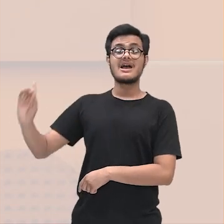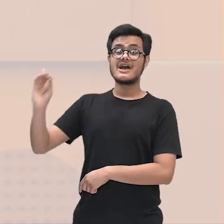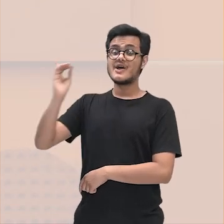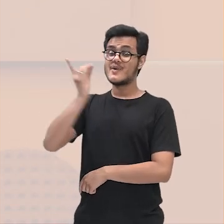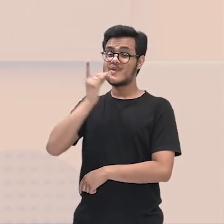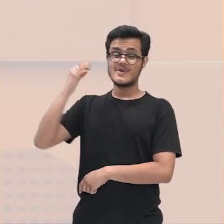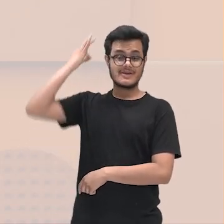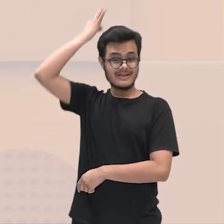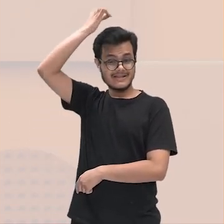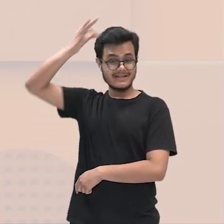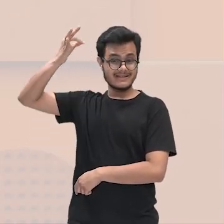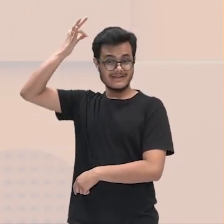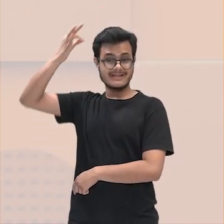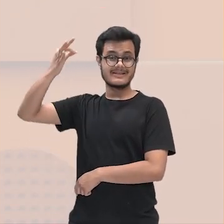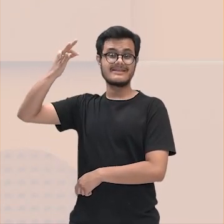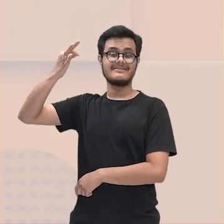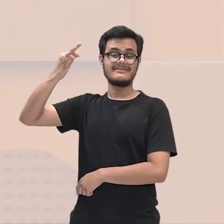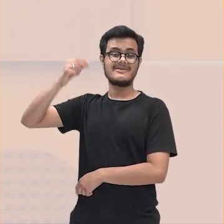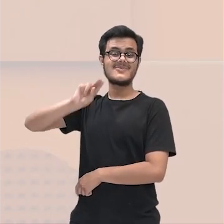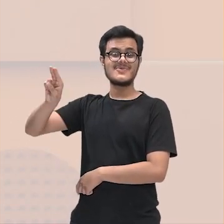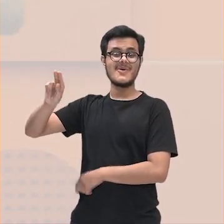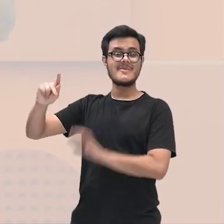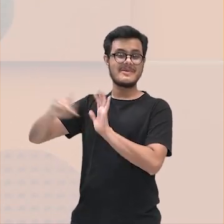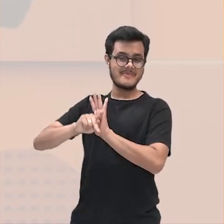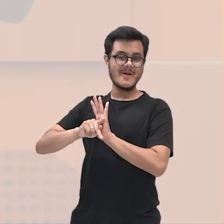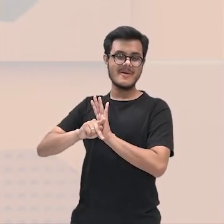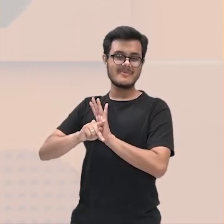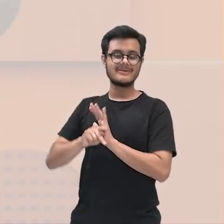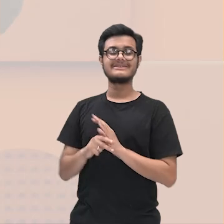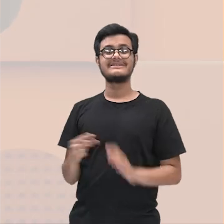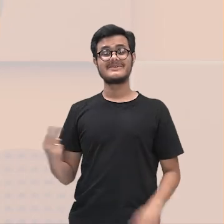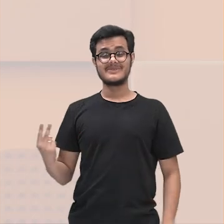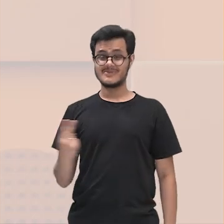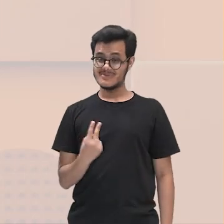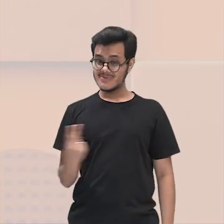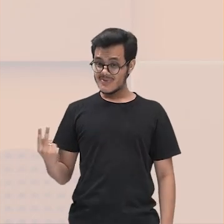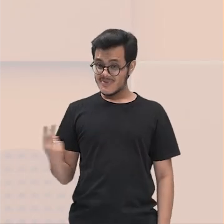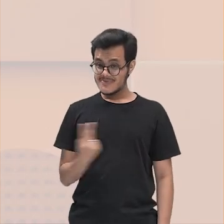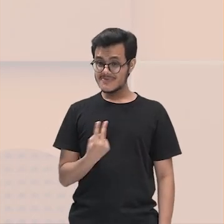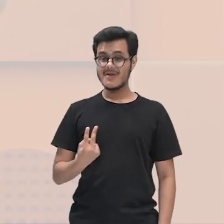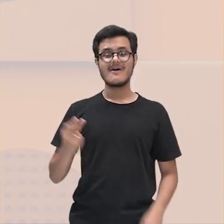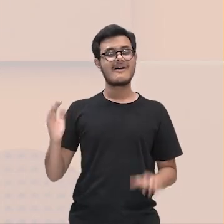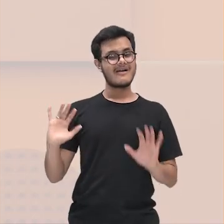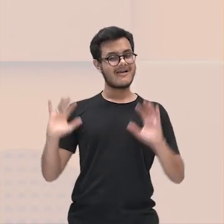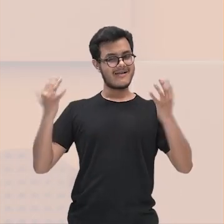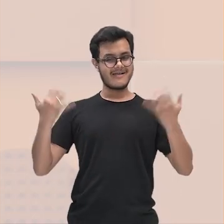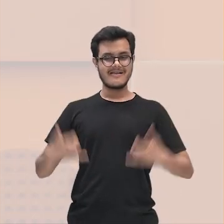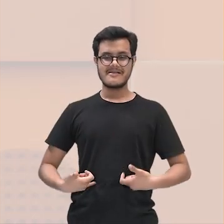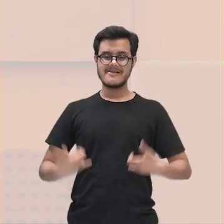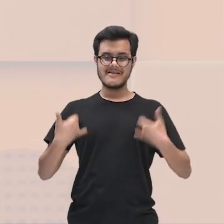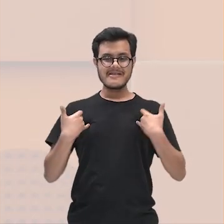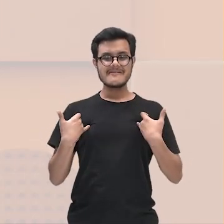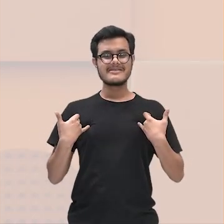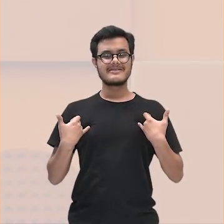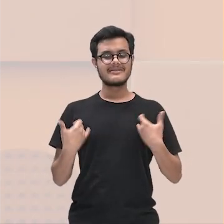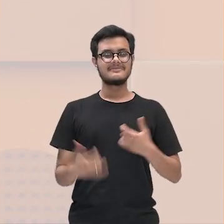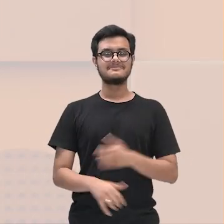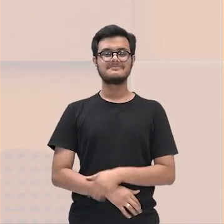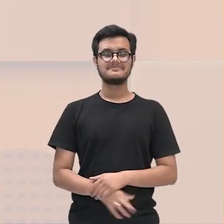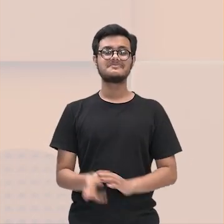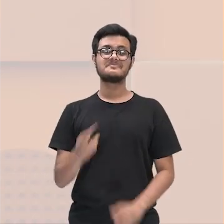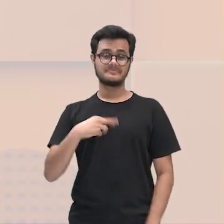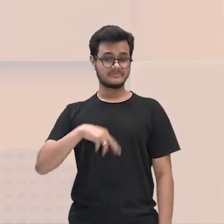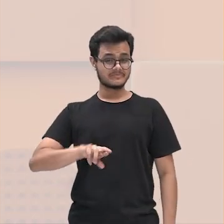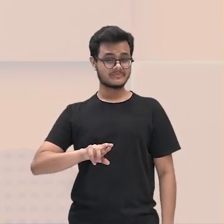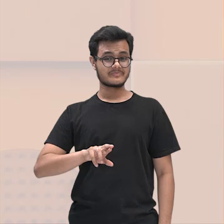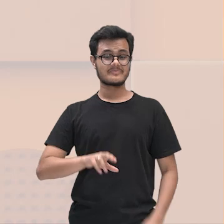santo, cujo nome a pessoa adotou. Então a gente vai ver aí essa ligação religiosa muito forte. Ainda tem